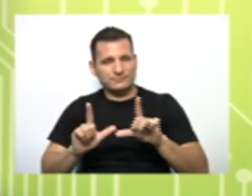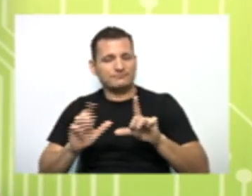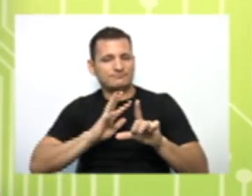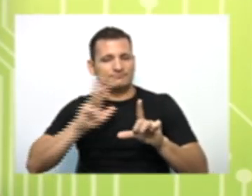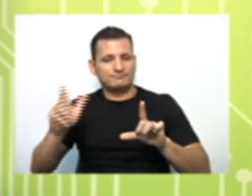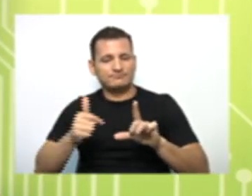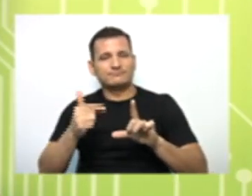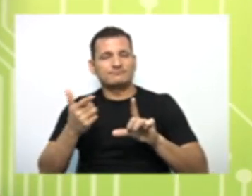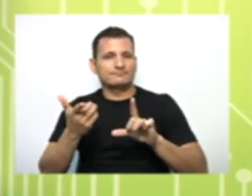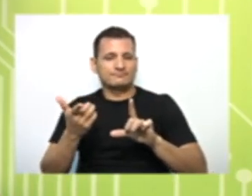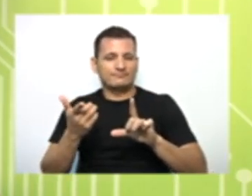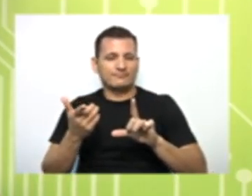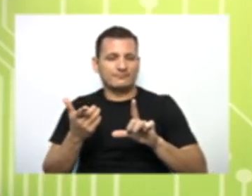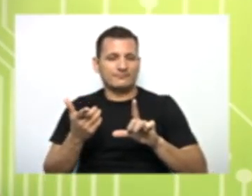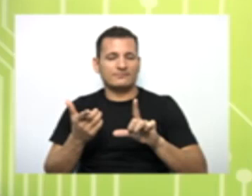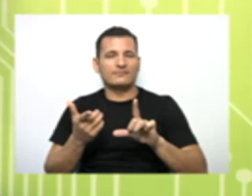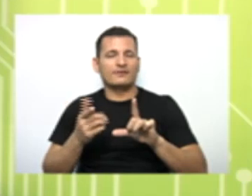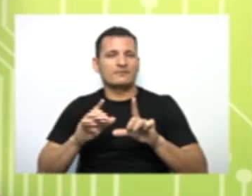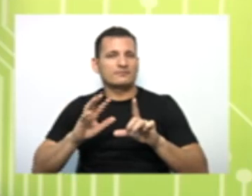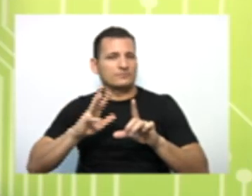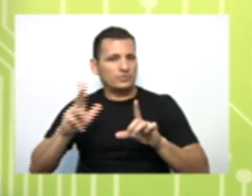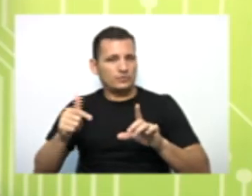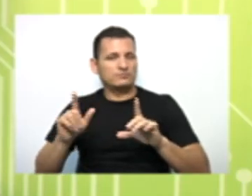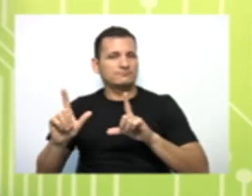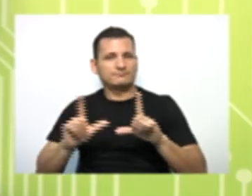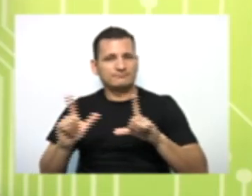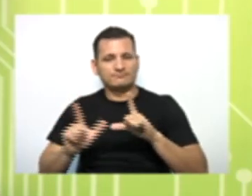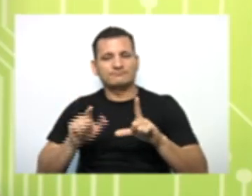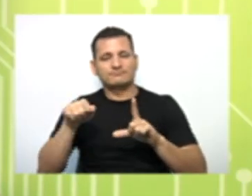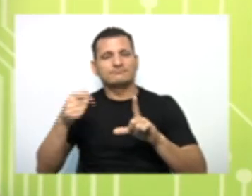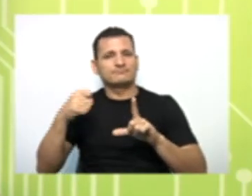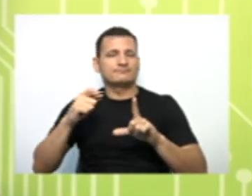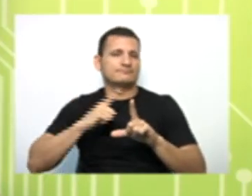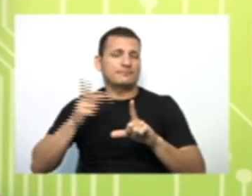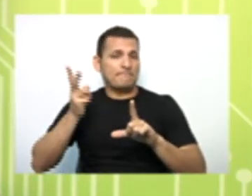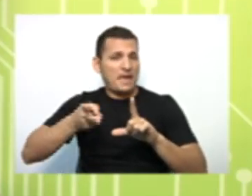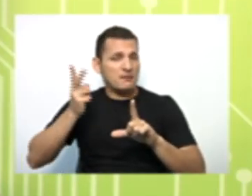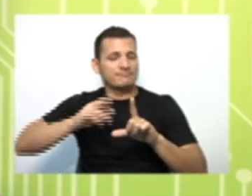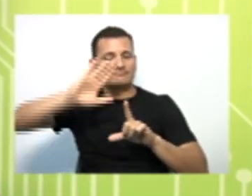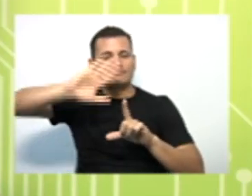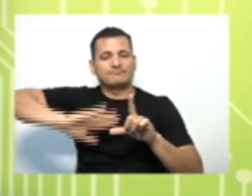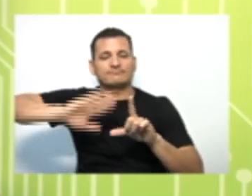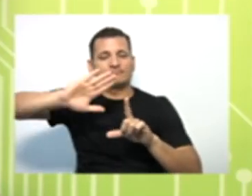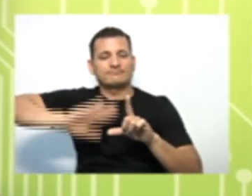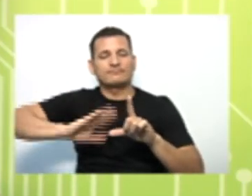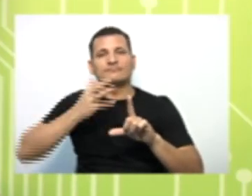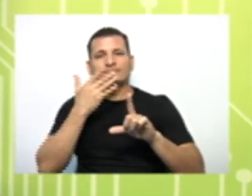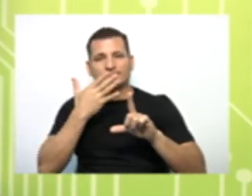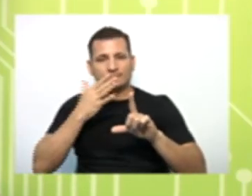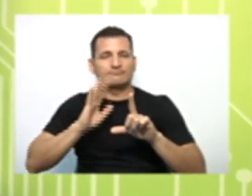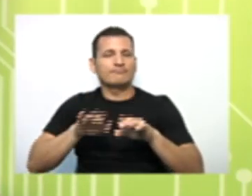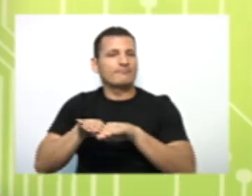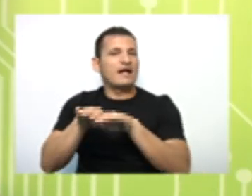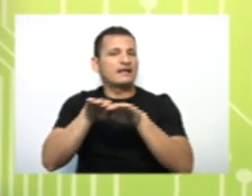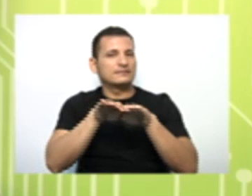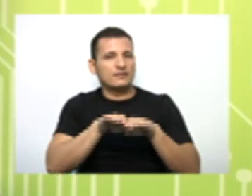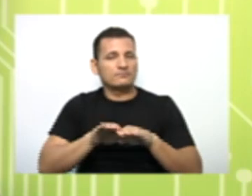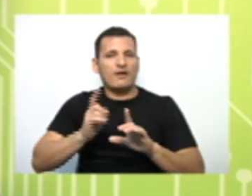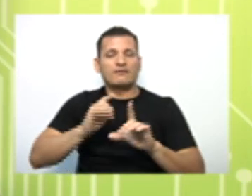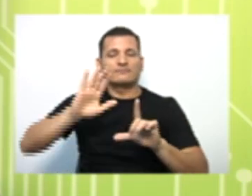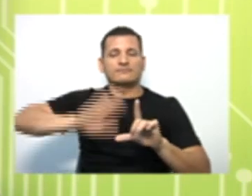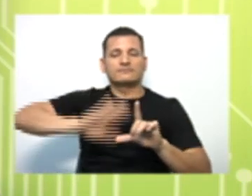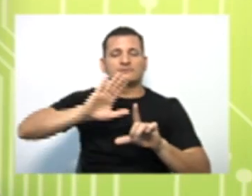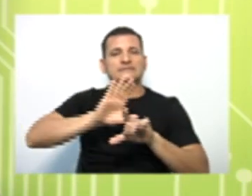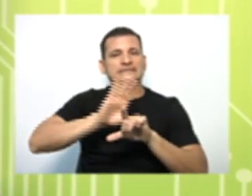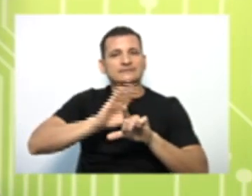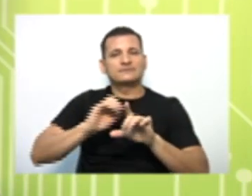vamos começar a falar assim, todas as páginas deverão ter o mesmo fundo padronizado, tá? E não uma cinza, a